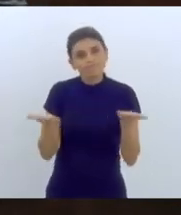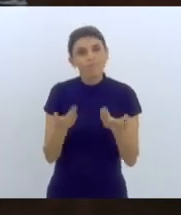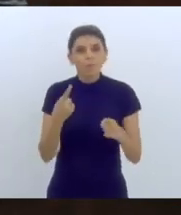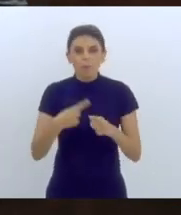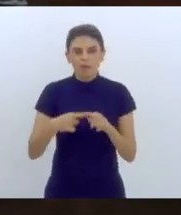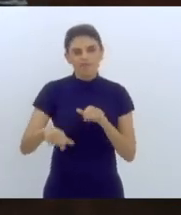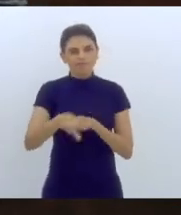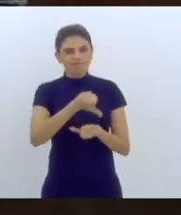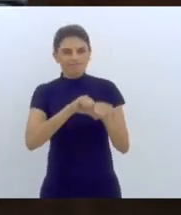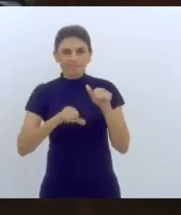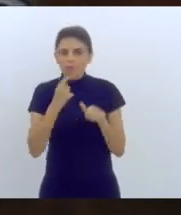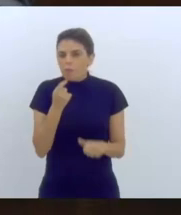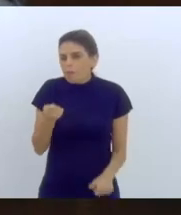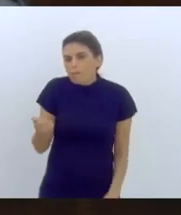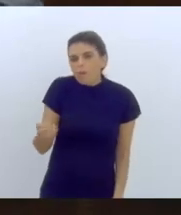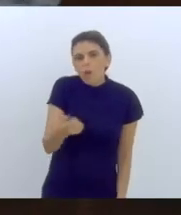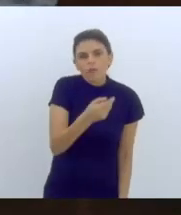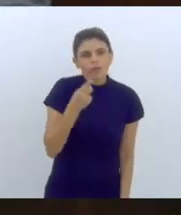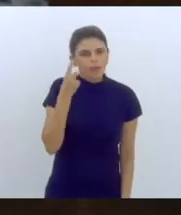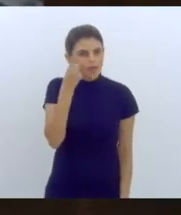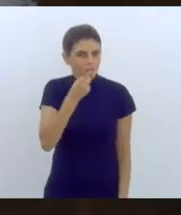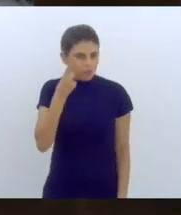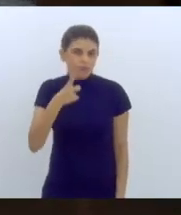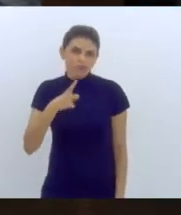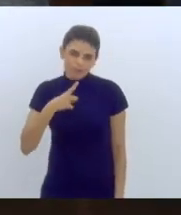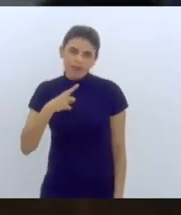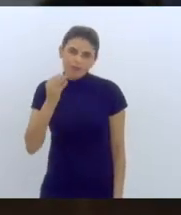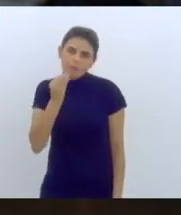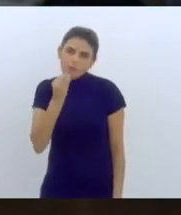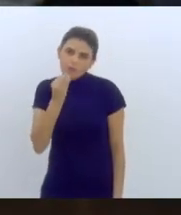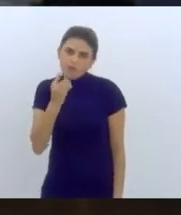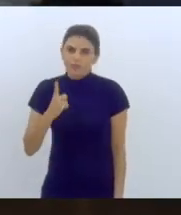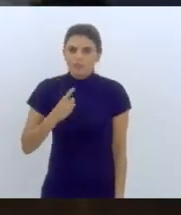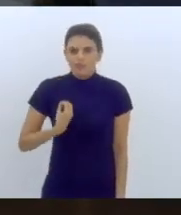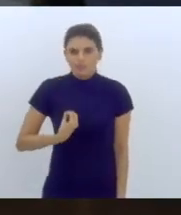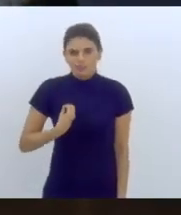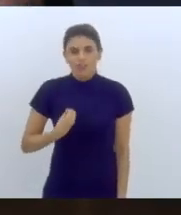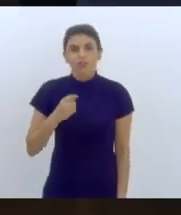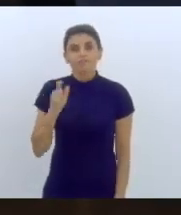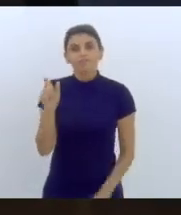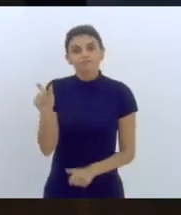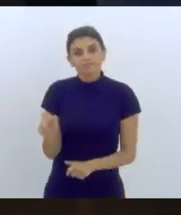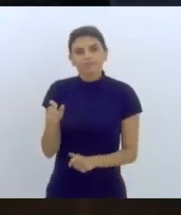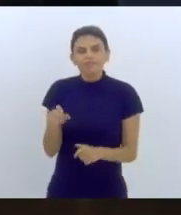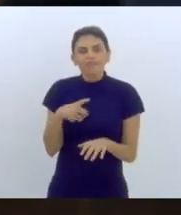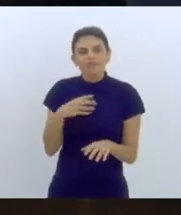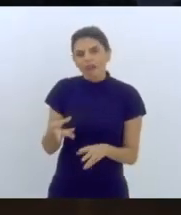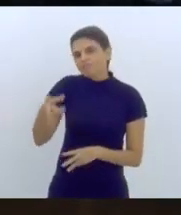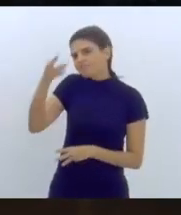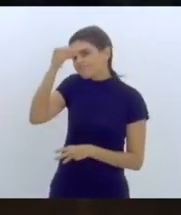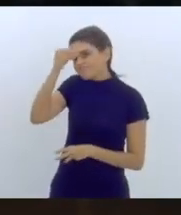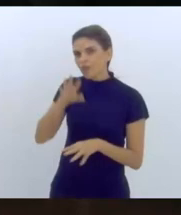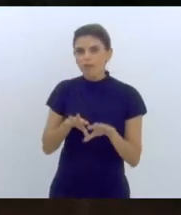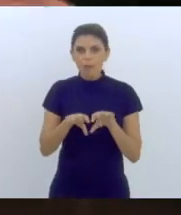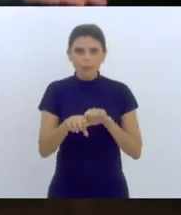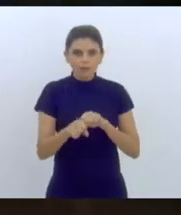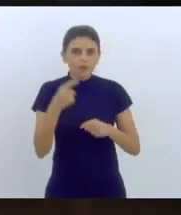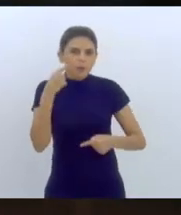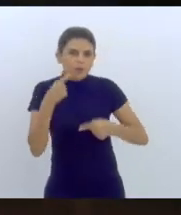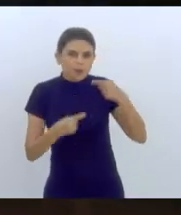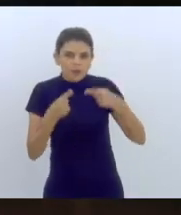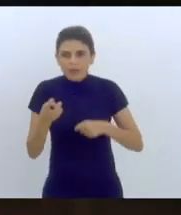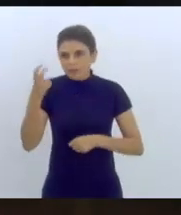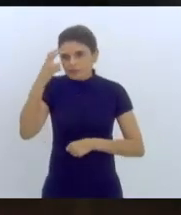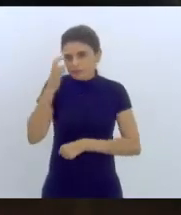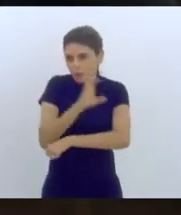porque poucos deputados aqui entre nós têm a possibilidade de ter uma formação política, cultural, como a que Vossa Excelência tem.